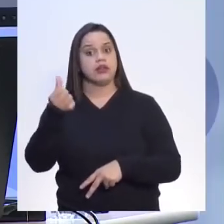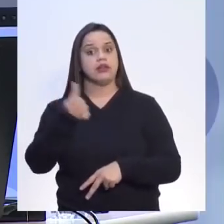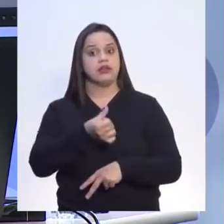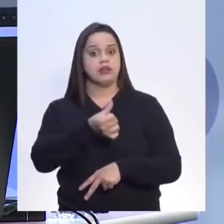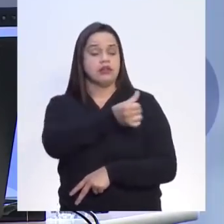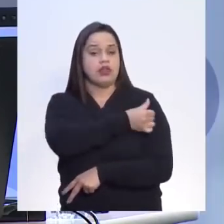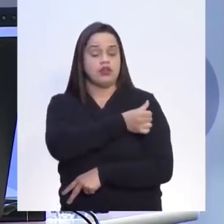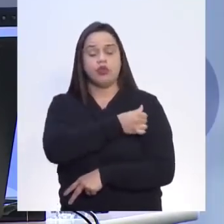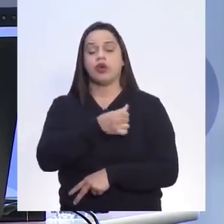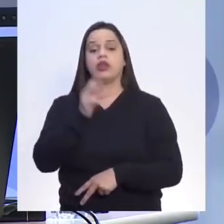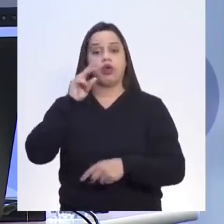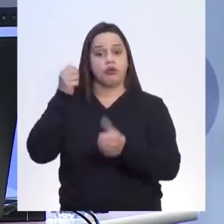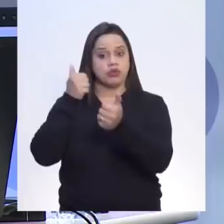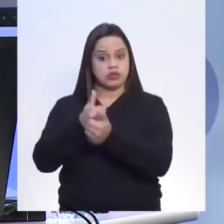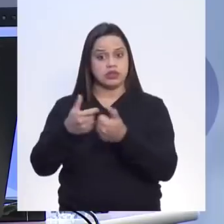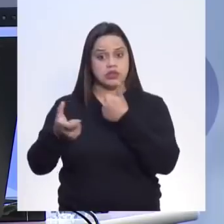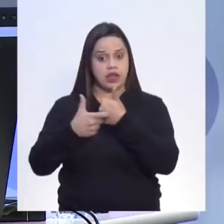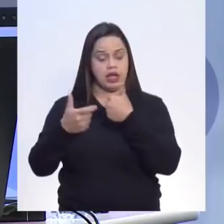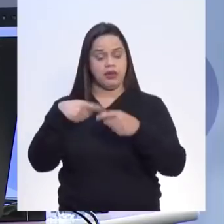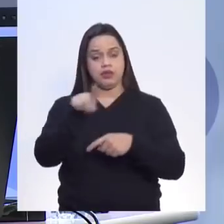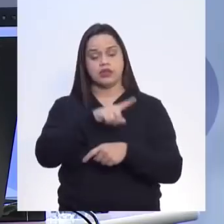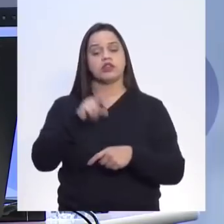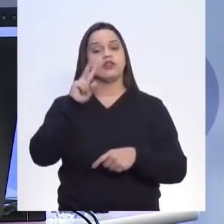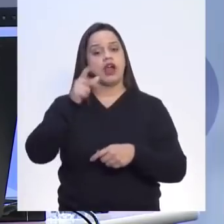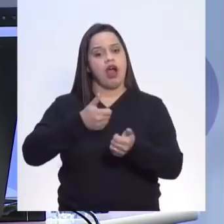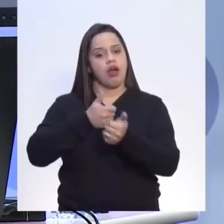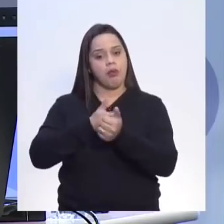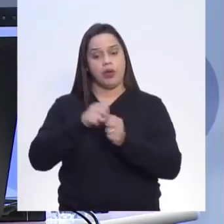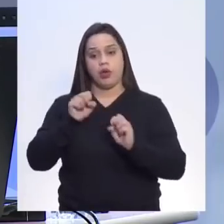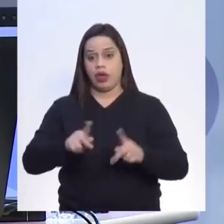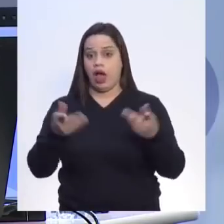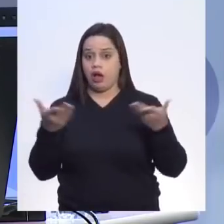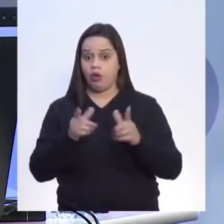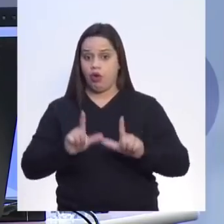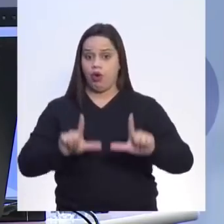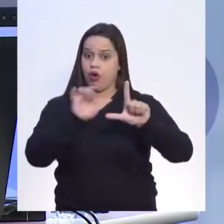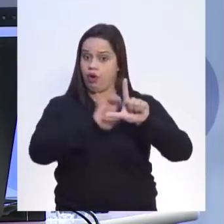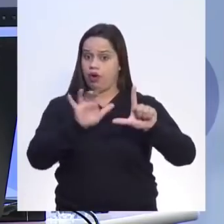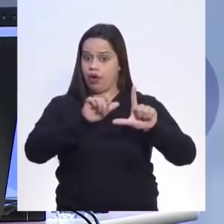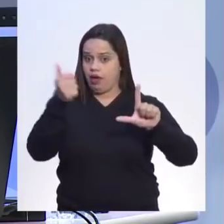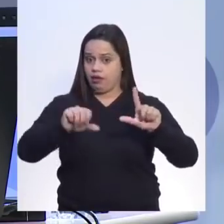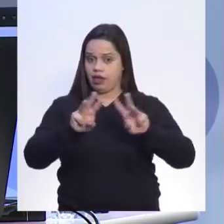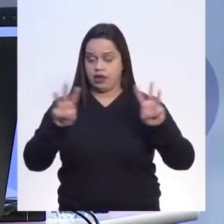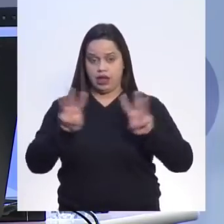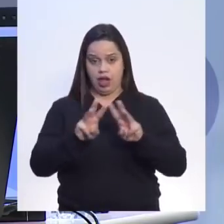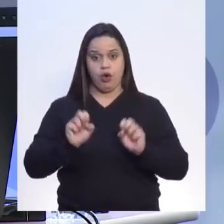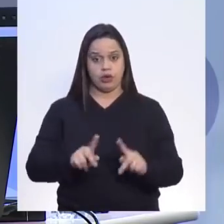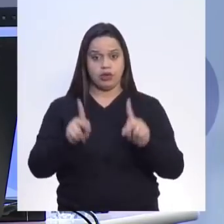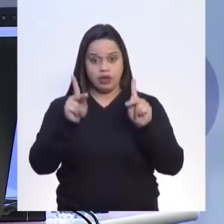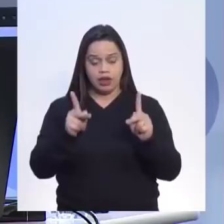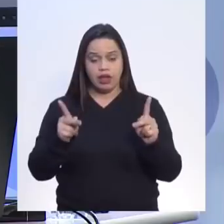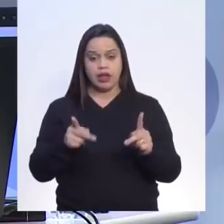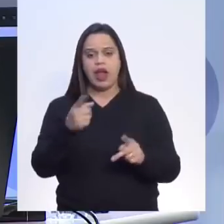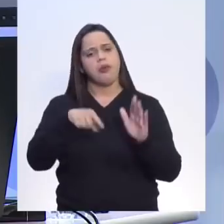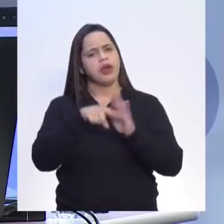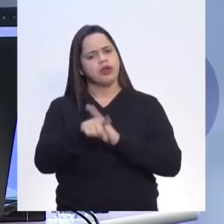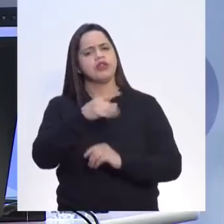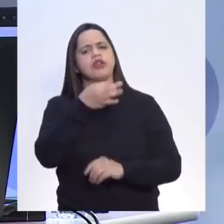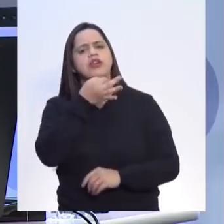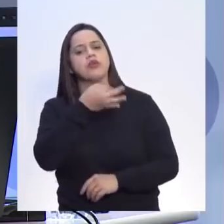você ficar ligadinho, certo? E agora vocês têm que avaliar a aula, certo? Nossa aula de hoje foi isso. O que você achou da